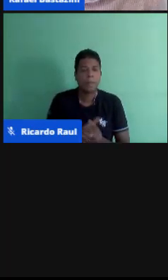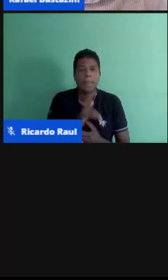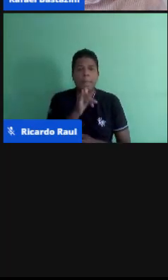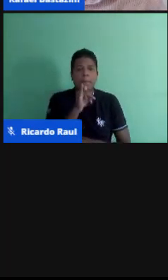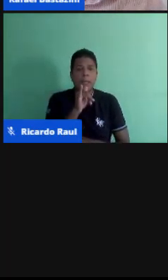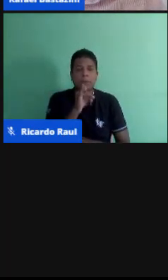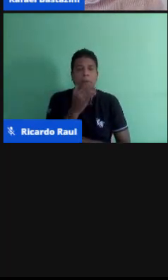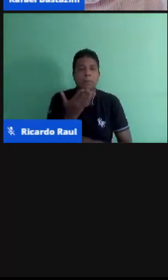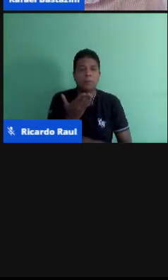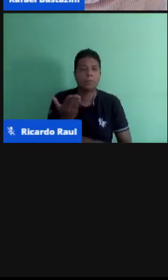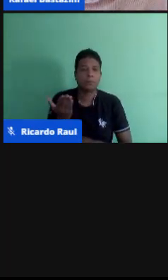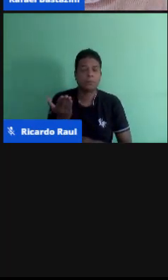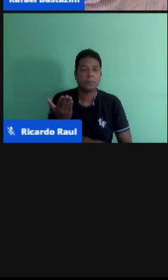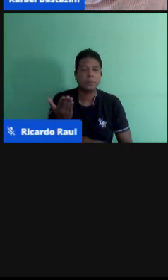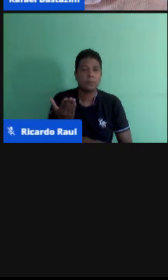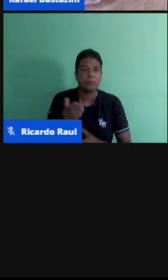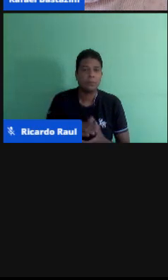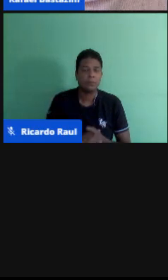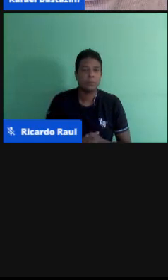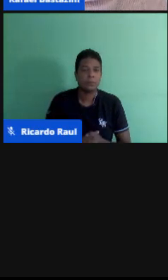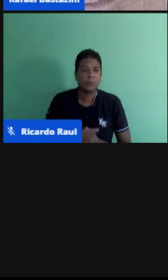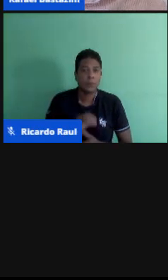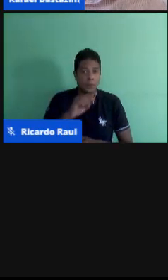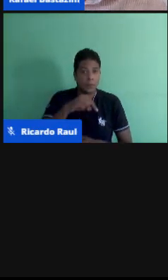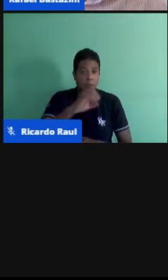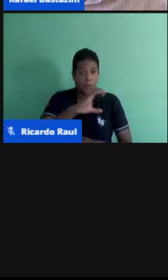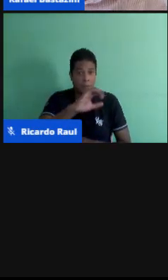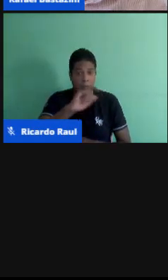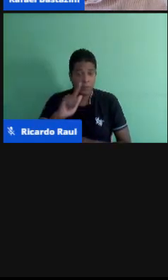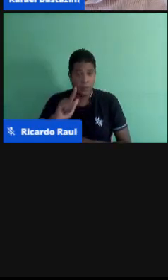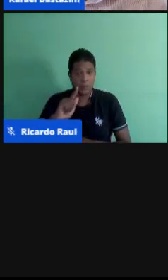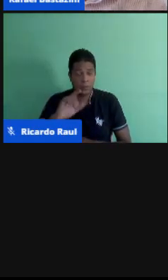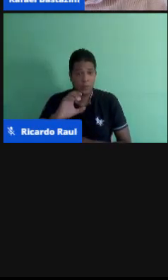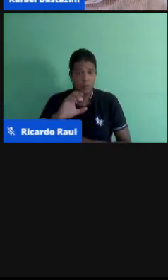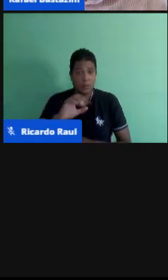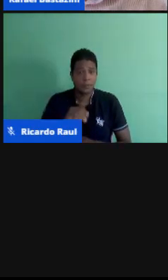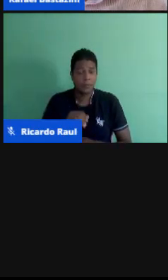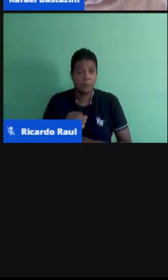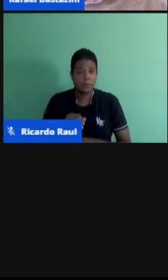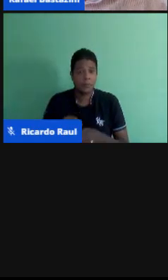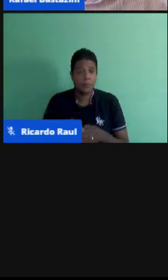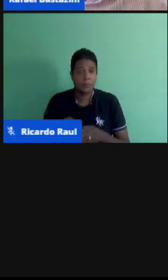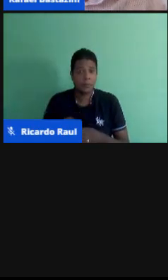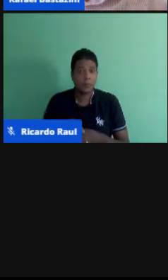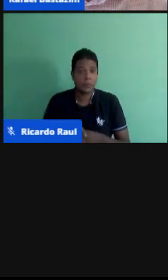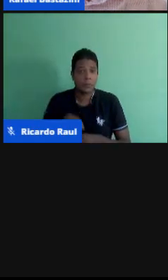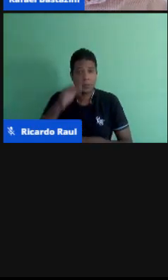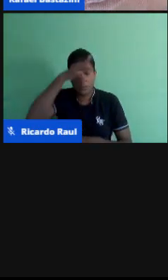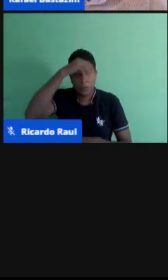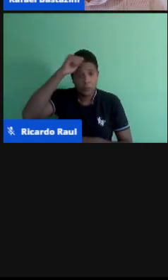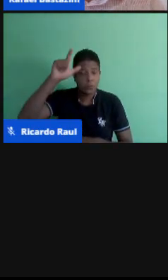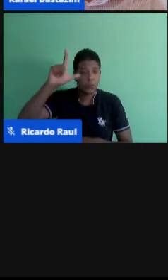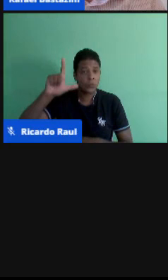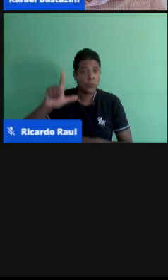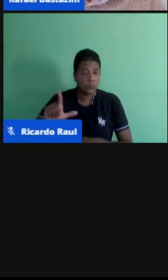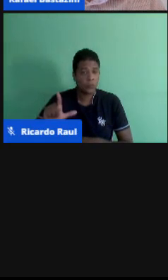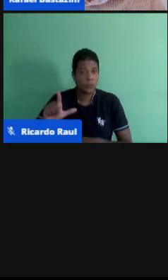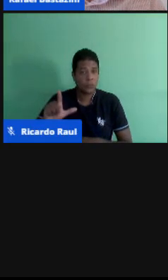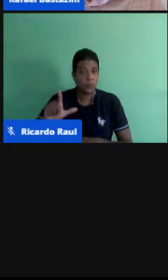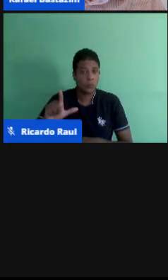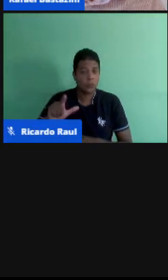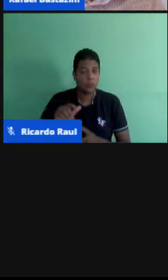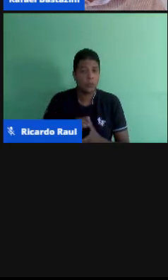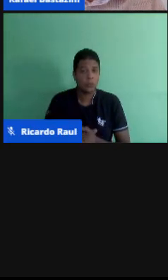dei os exemplos de Campo Grande, e do estado do Mato Grosso do Sul, para sair